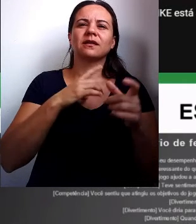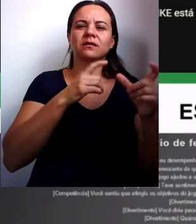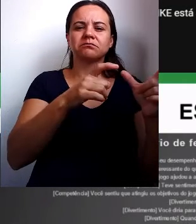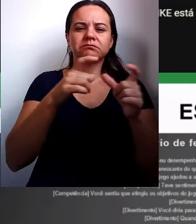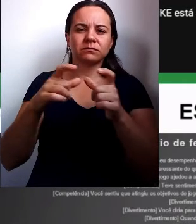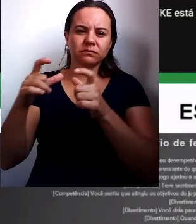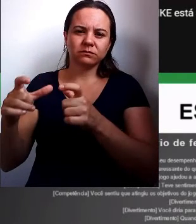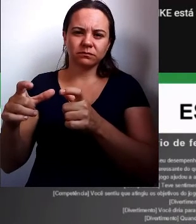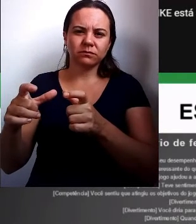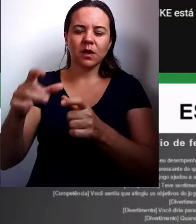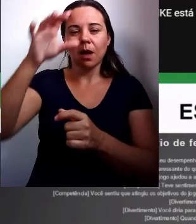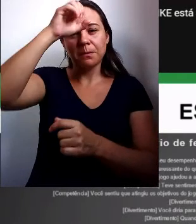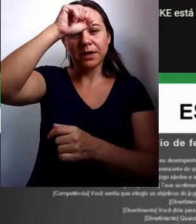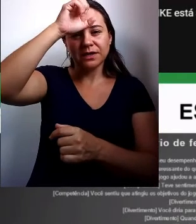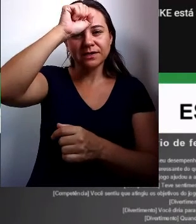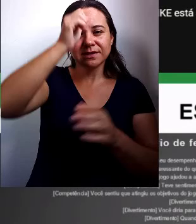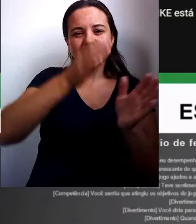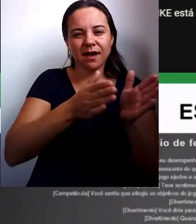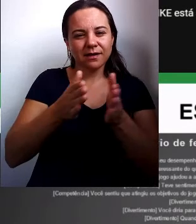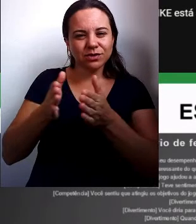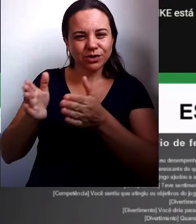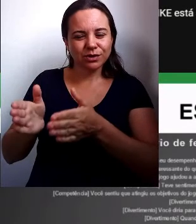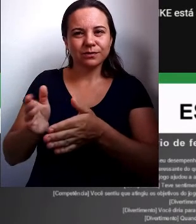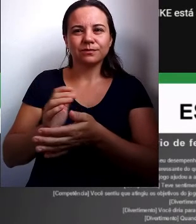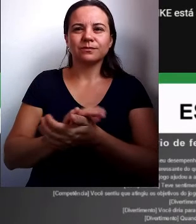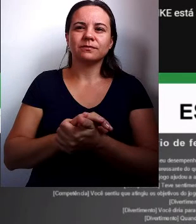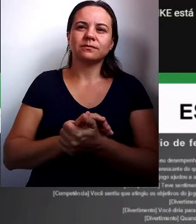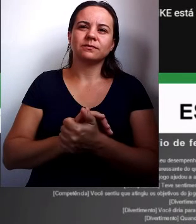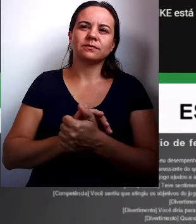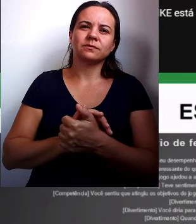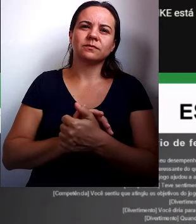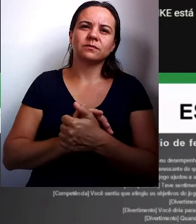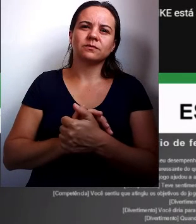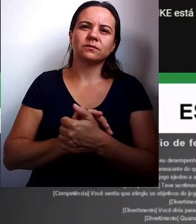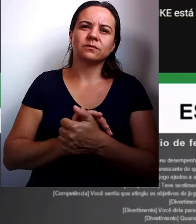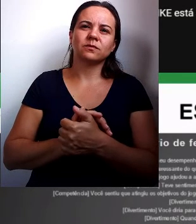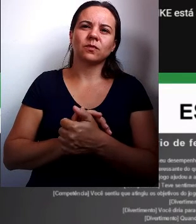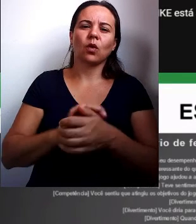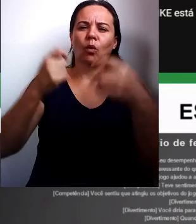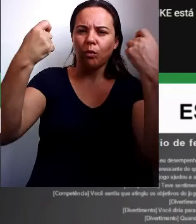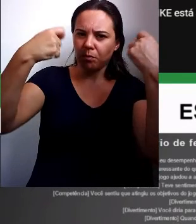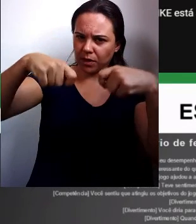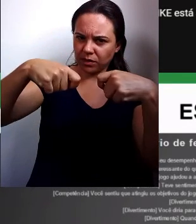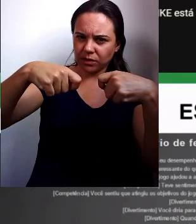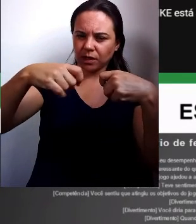em módulos, por exemplo, aqui é aprendizagem, né? Então, aprendizagem,